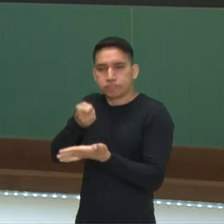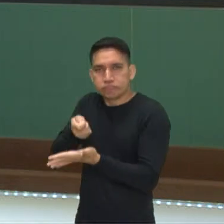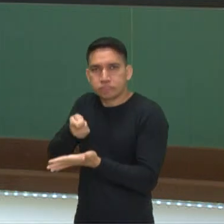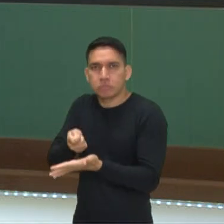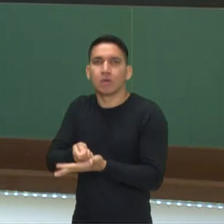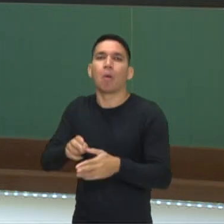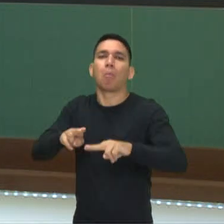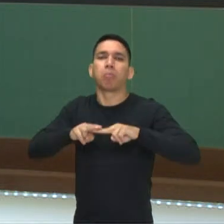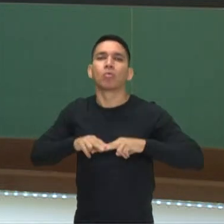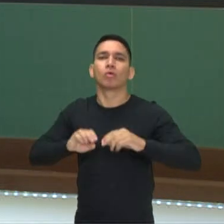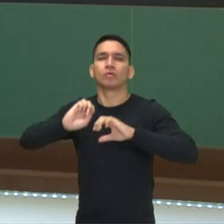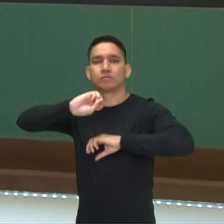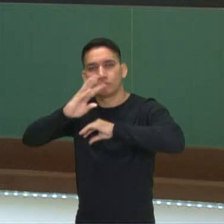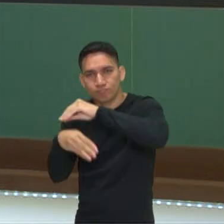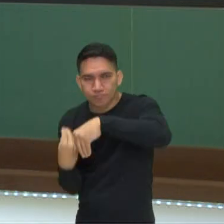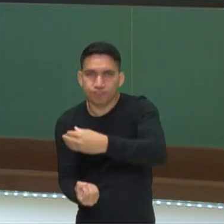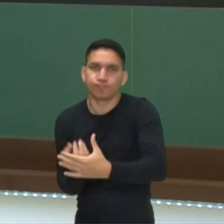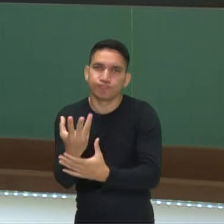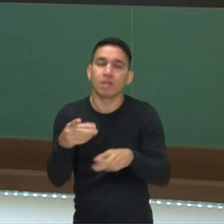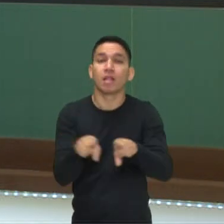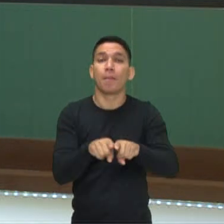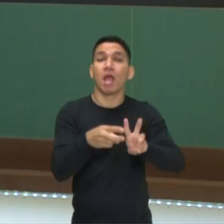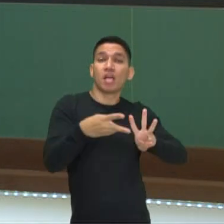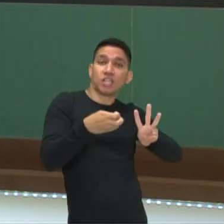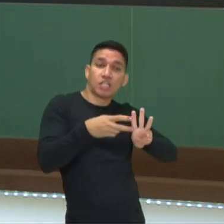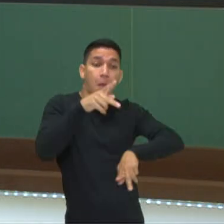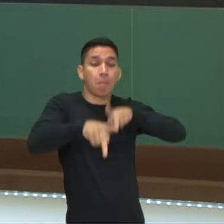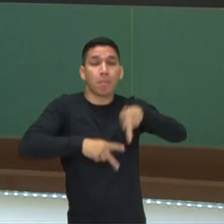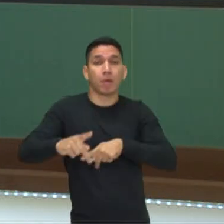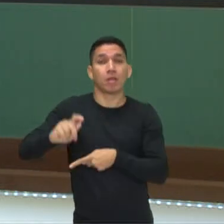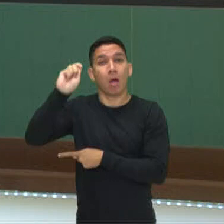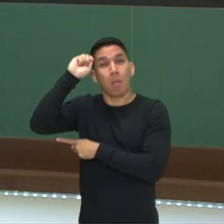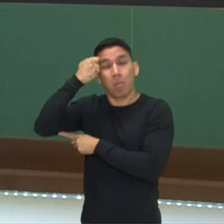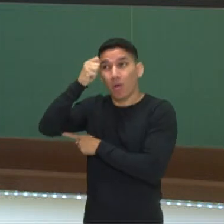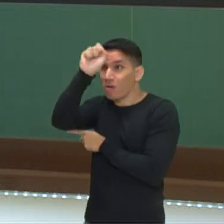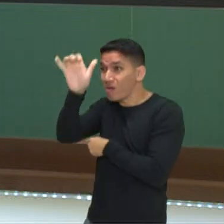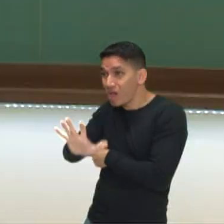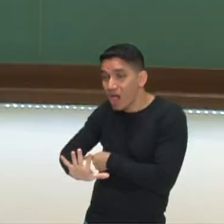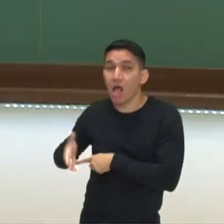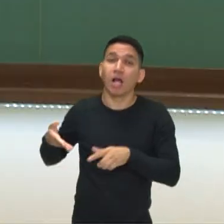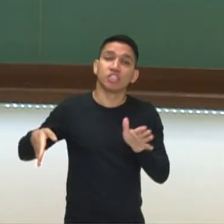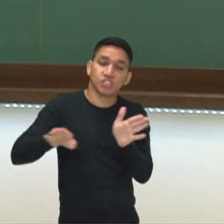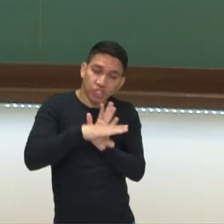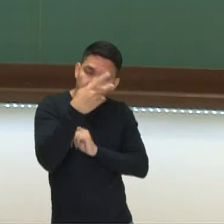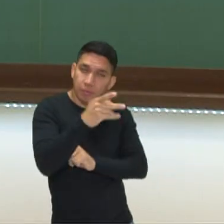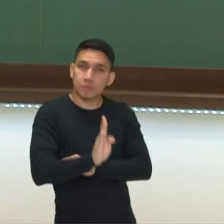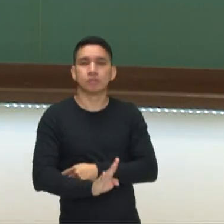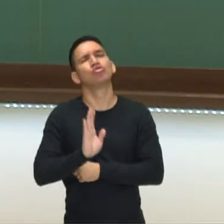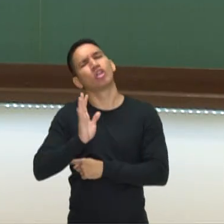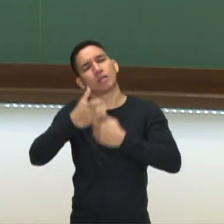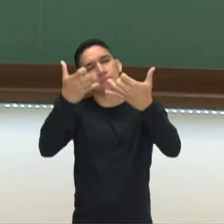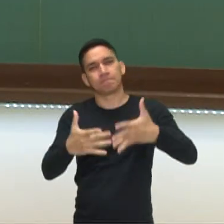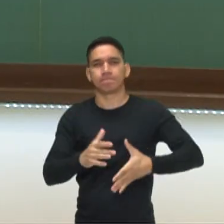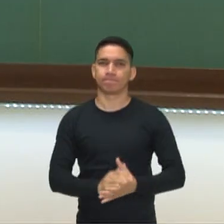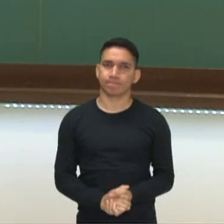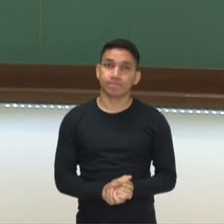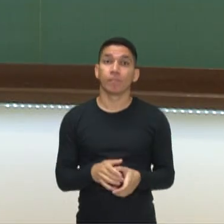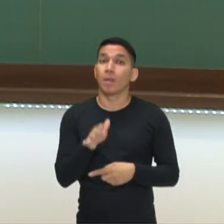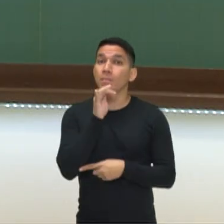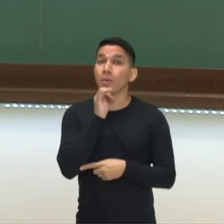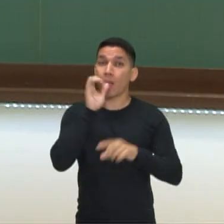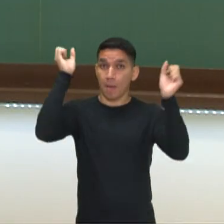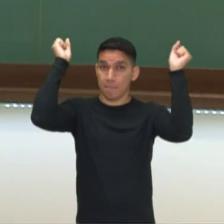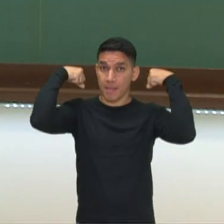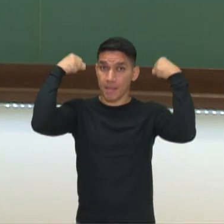dos mestiços, dos indígenas e das populações africanas que a gente já comentou. Então, por exemplo, no